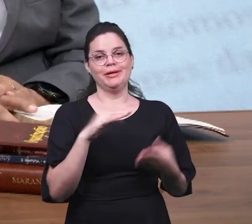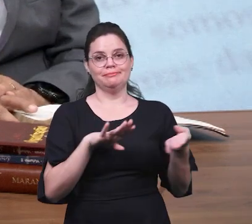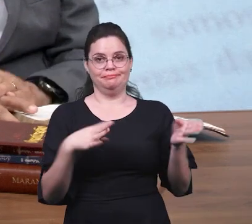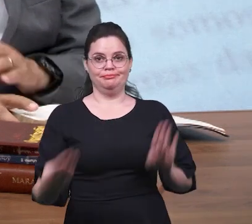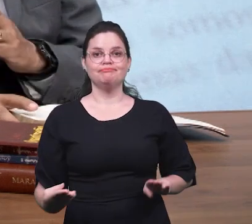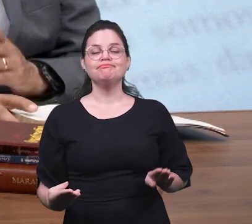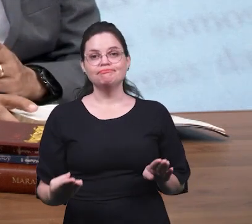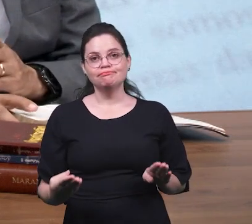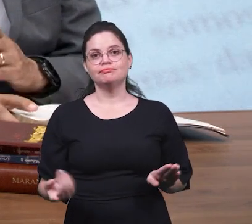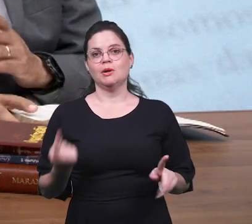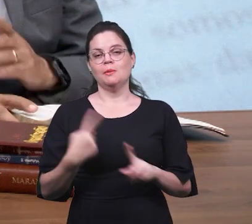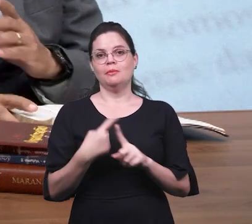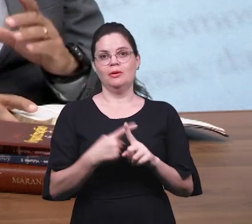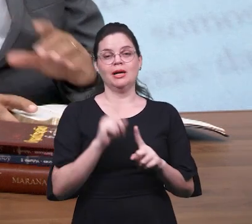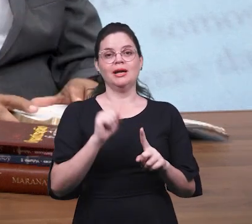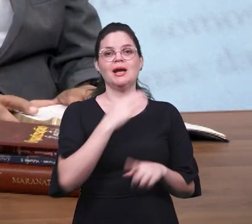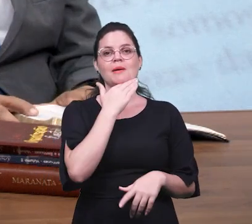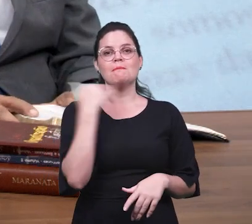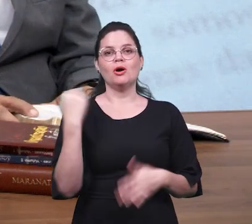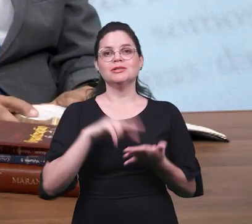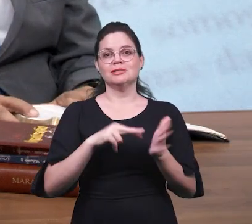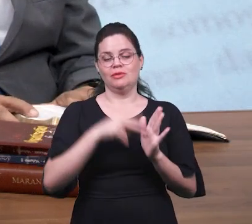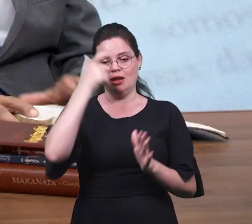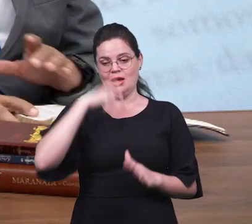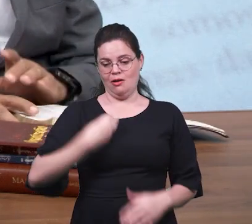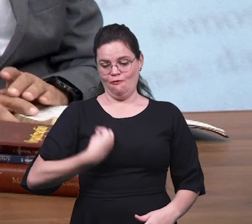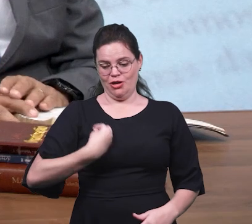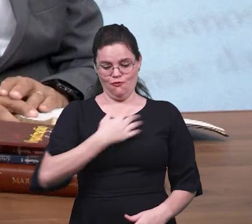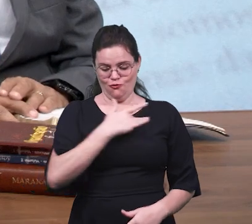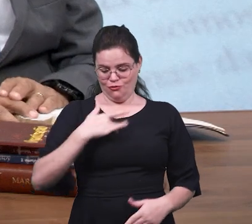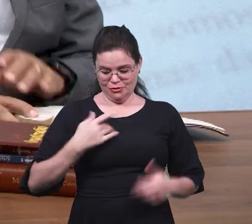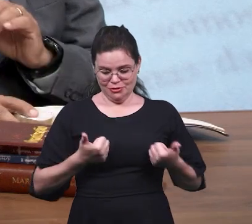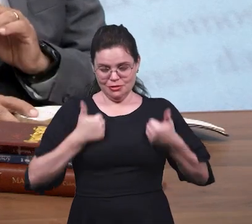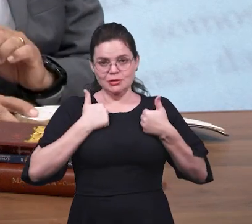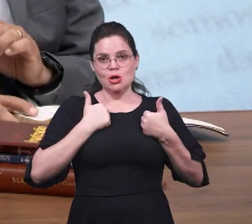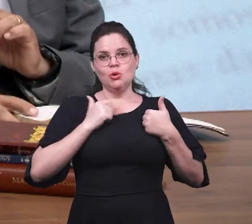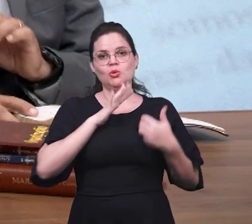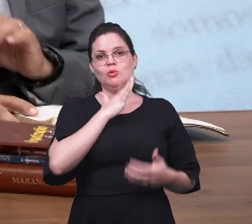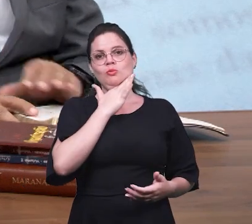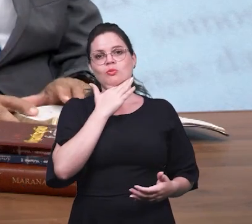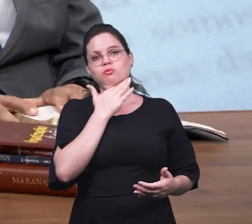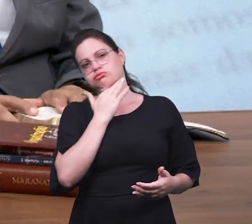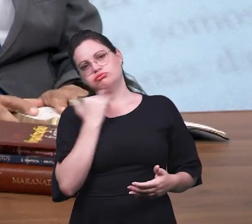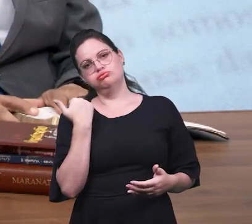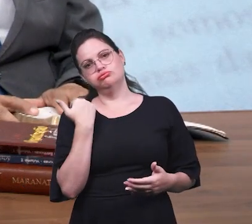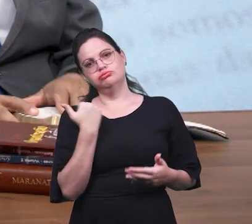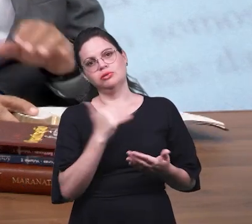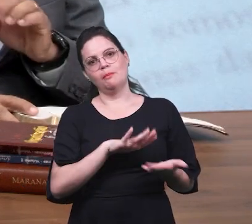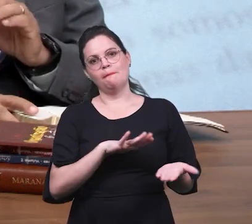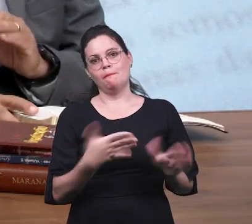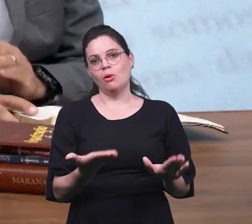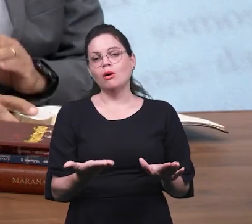marca o término da vida física. Contudo, no contexto da palavra de Deus,